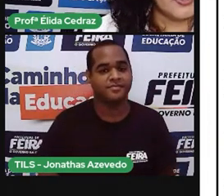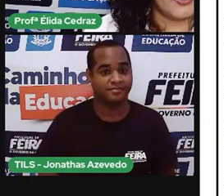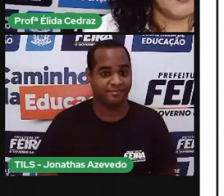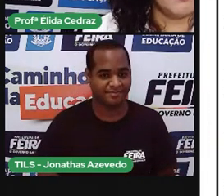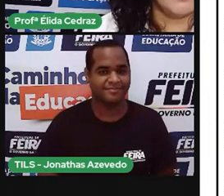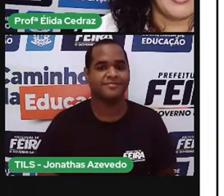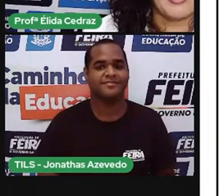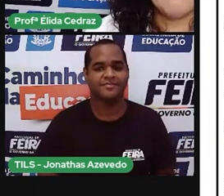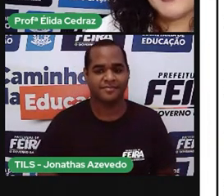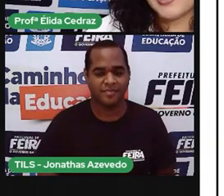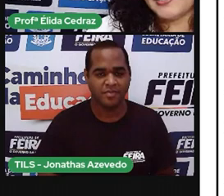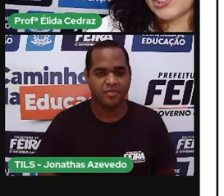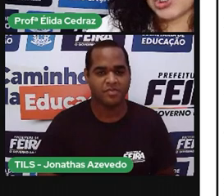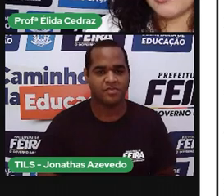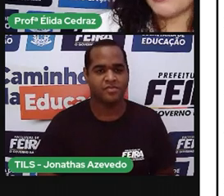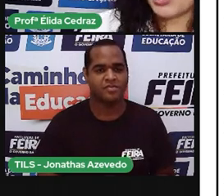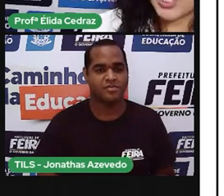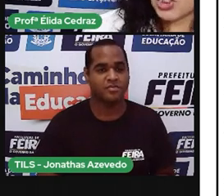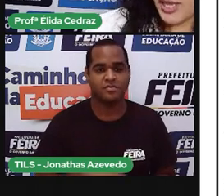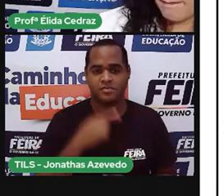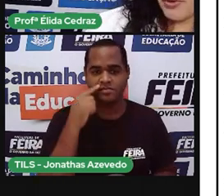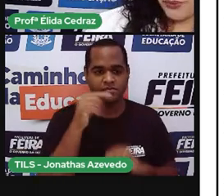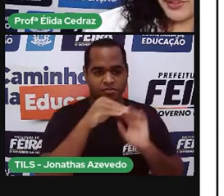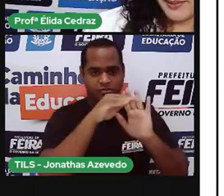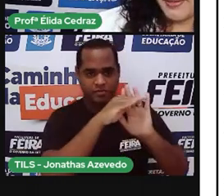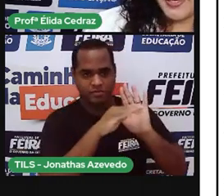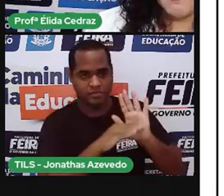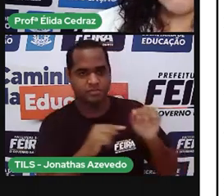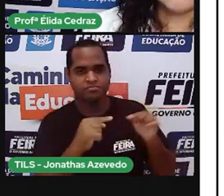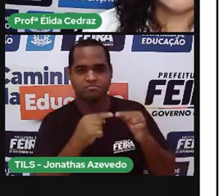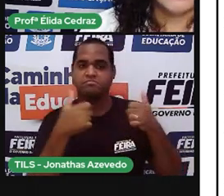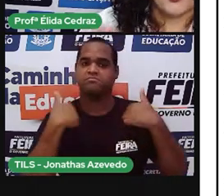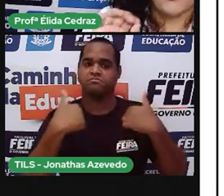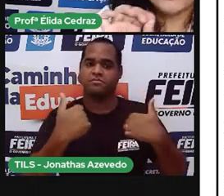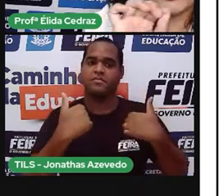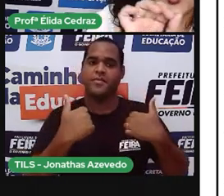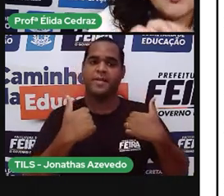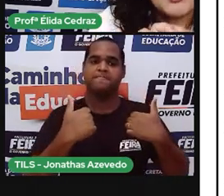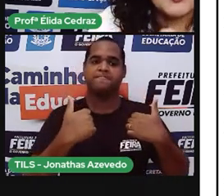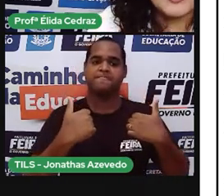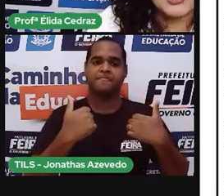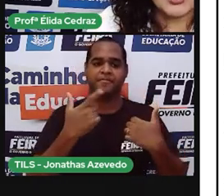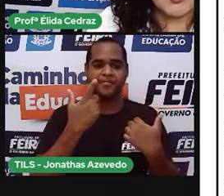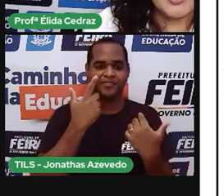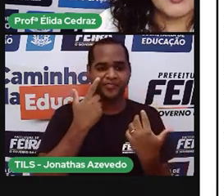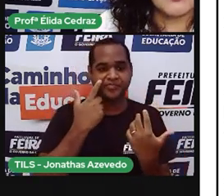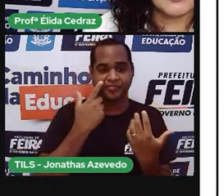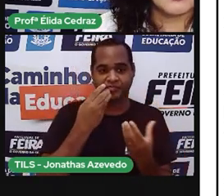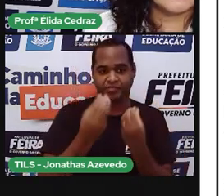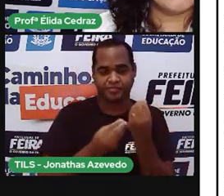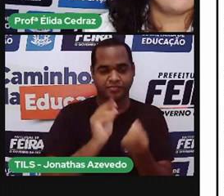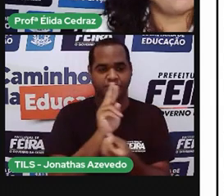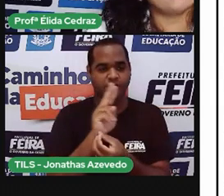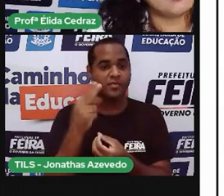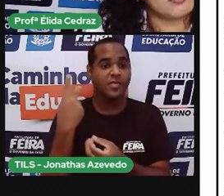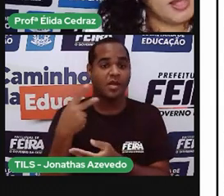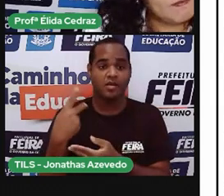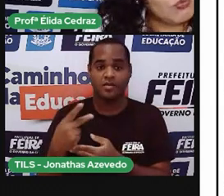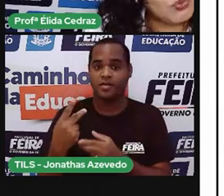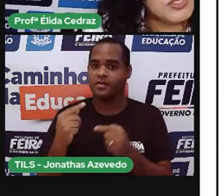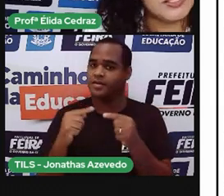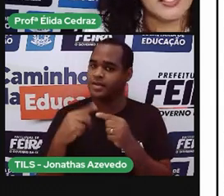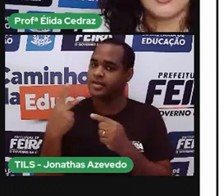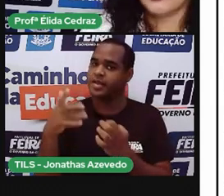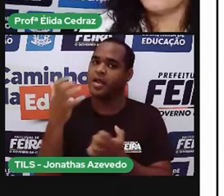Olha só, a minha lista já está pronta, tá bem? Os nomes dos instrumentos estão na ordem